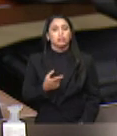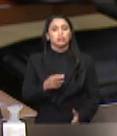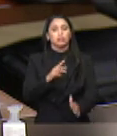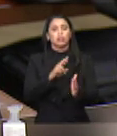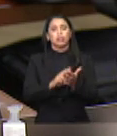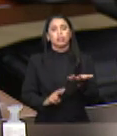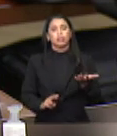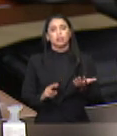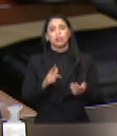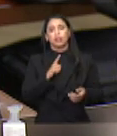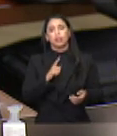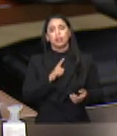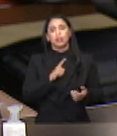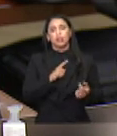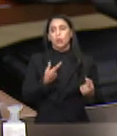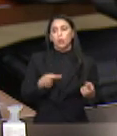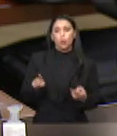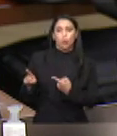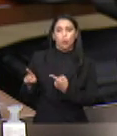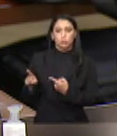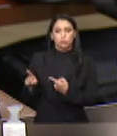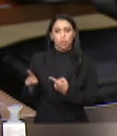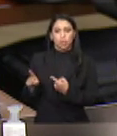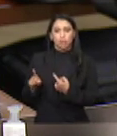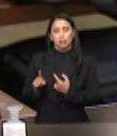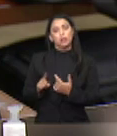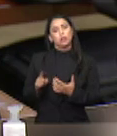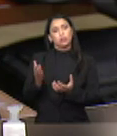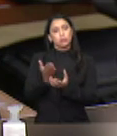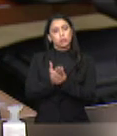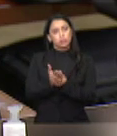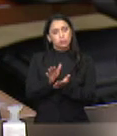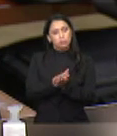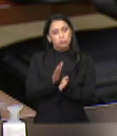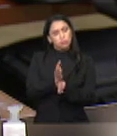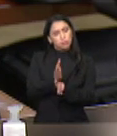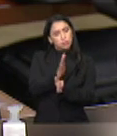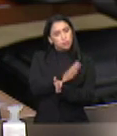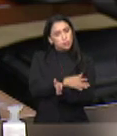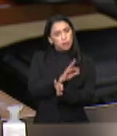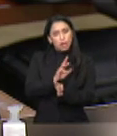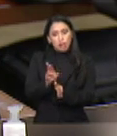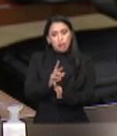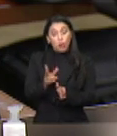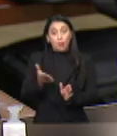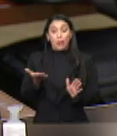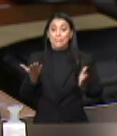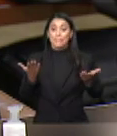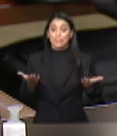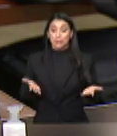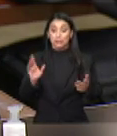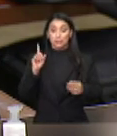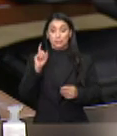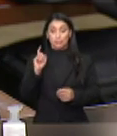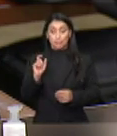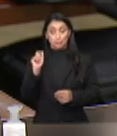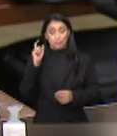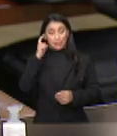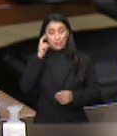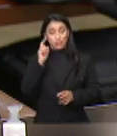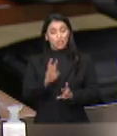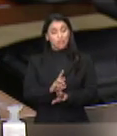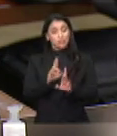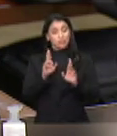relatora superando esse precedente. O que acho que existe aqui é uma distinção importante a ser